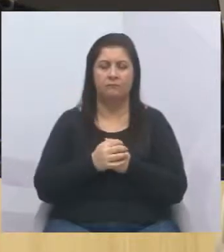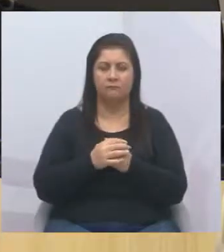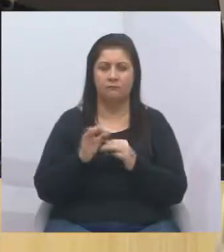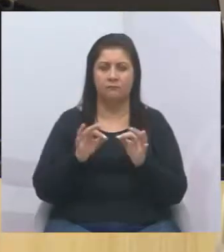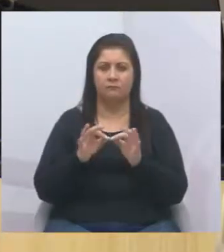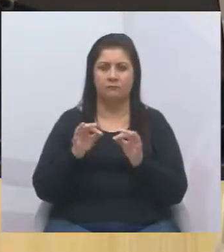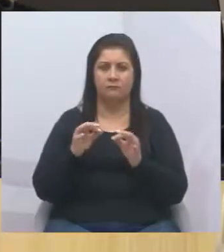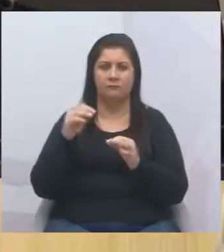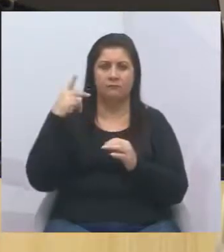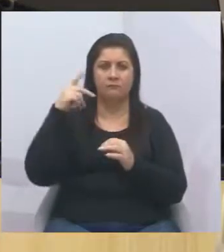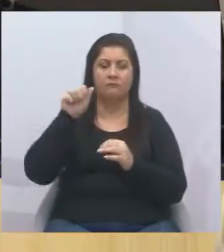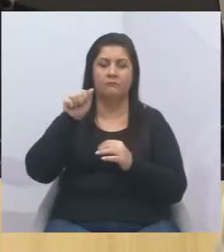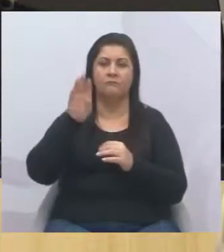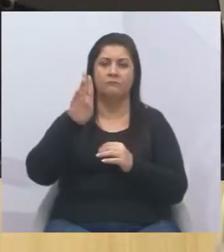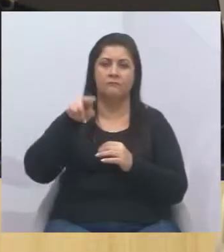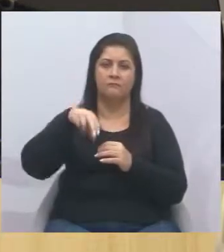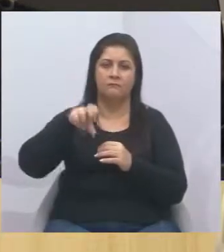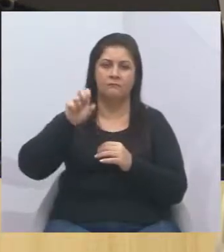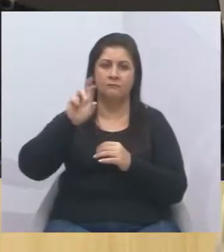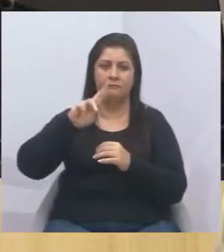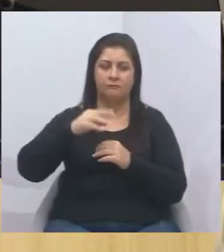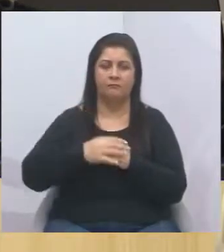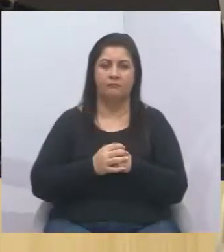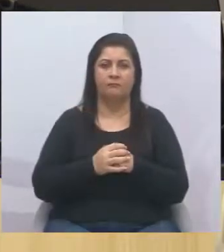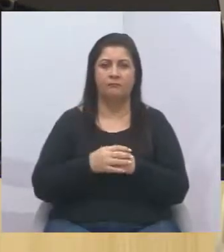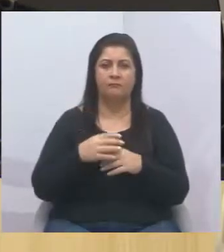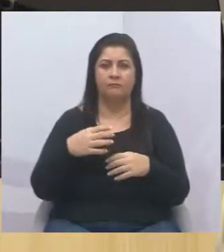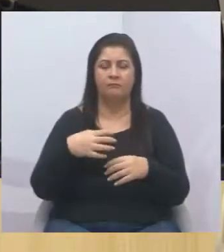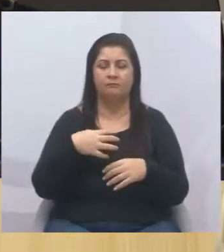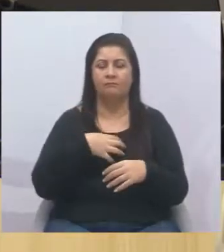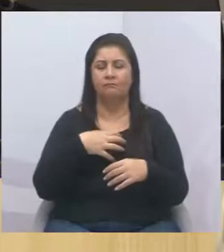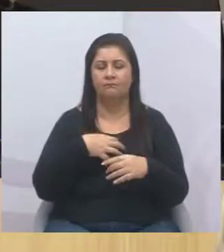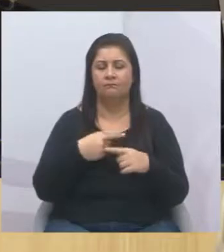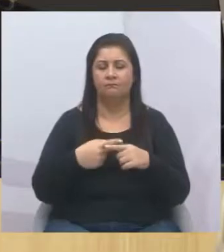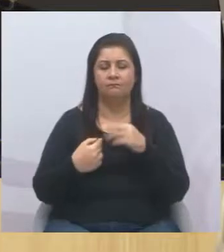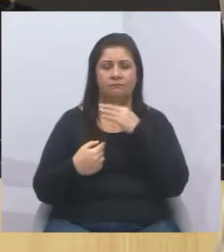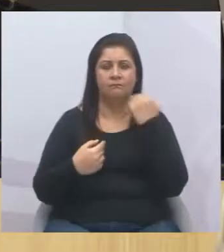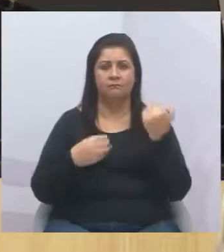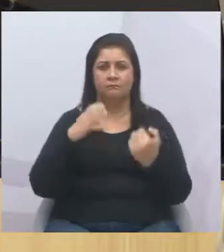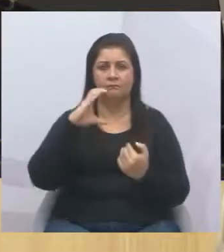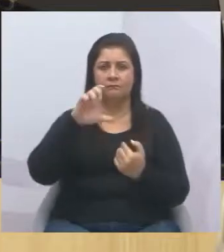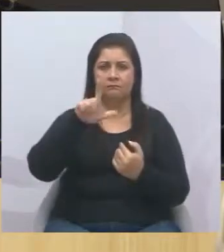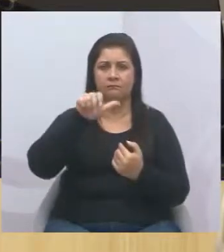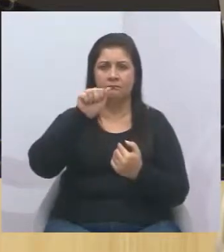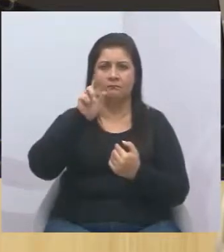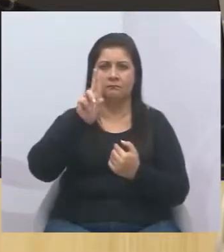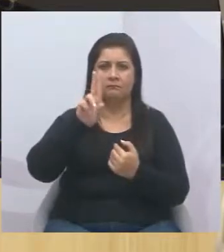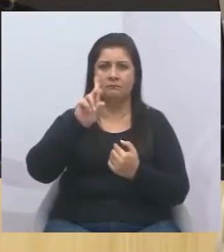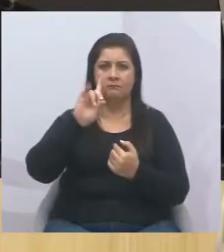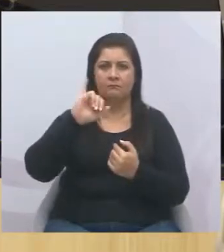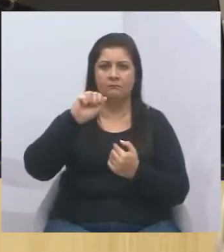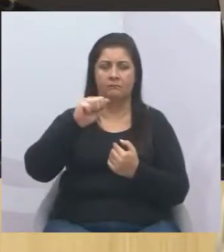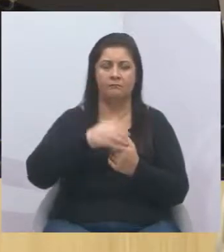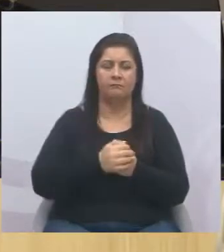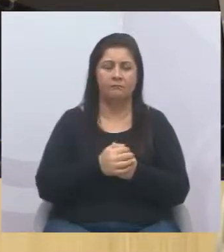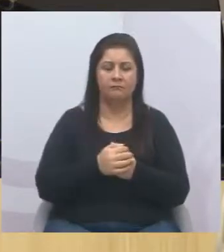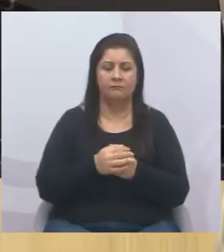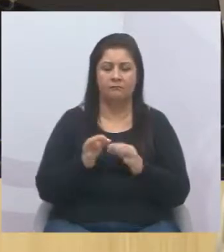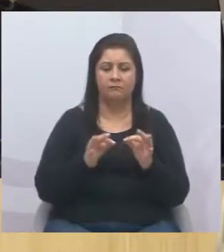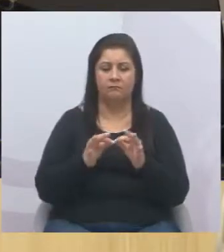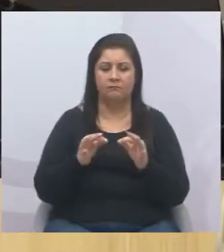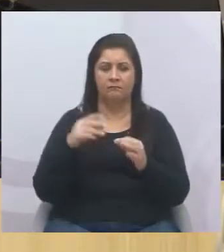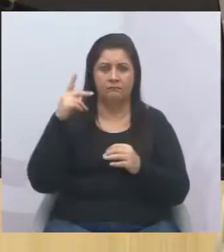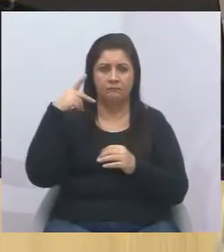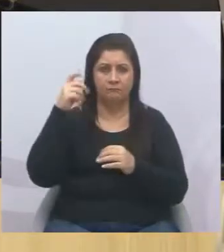Abner de Madureira. Voto de pesar pelo falecimento de Cláudia Abreu Moreira. Voto formulado pela vereadora